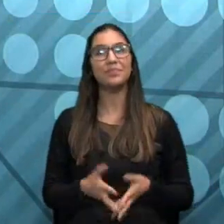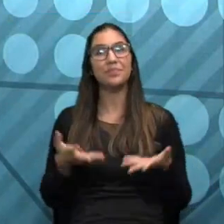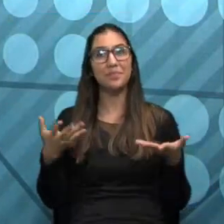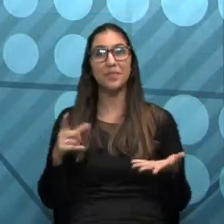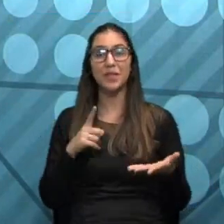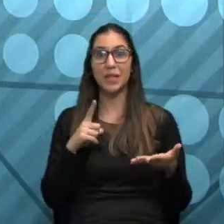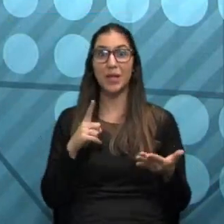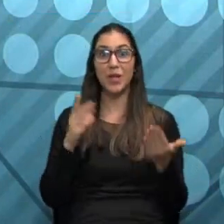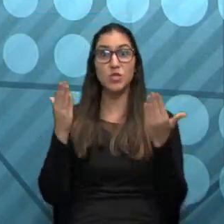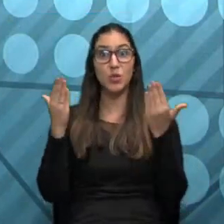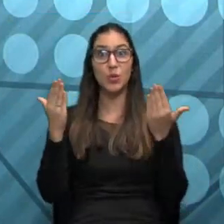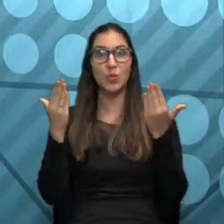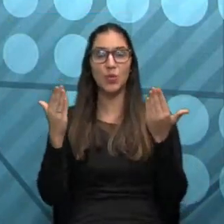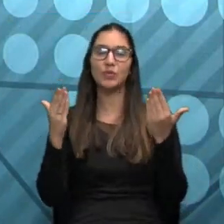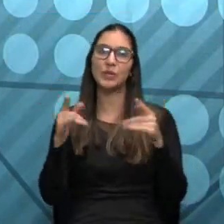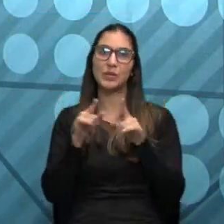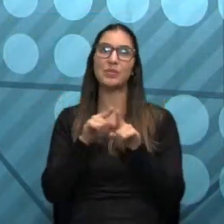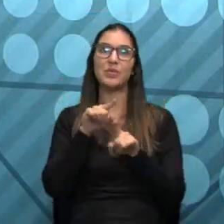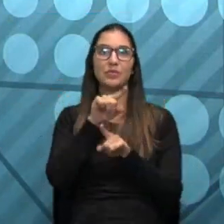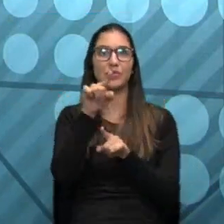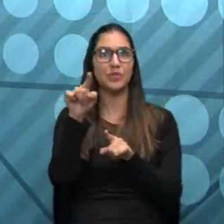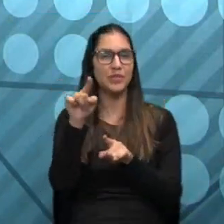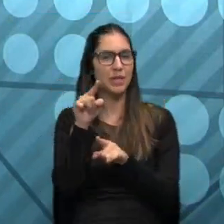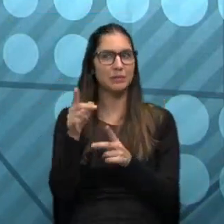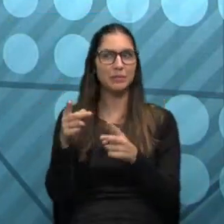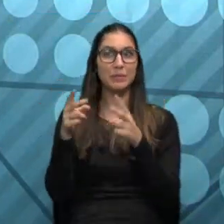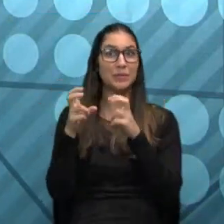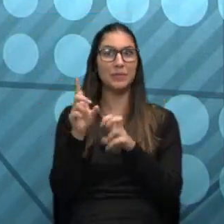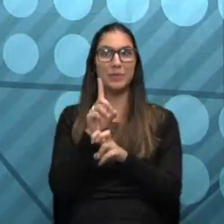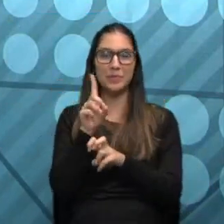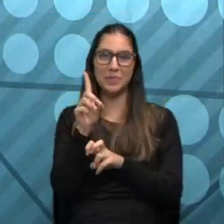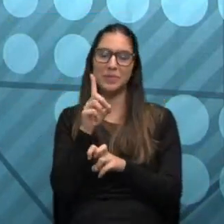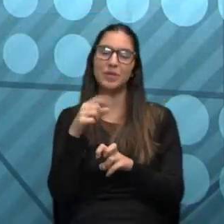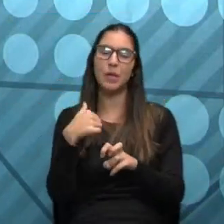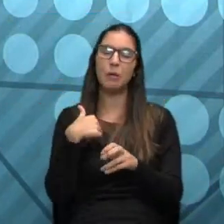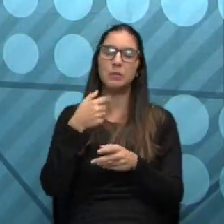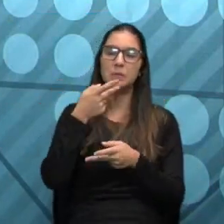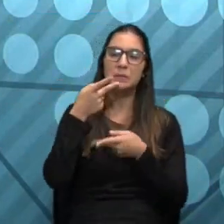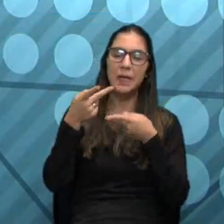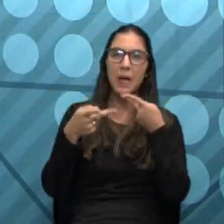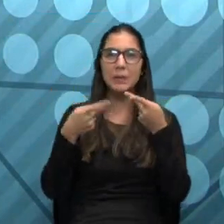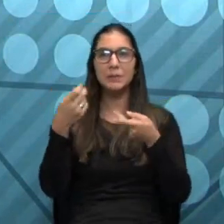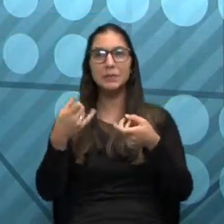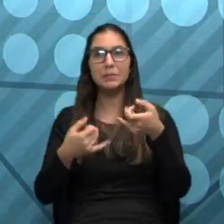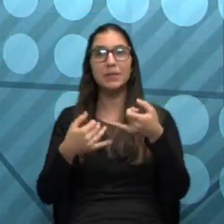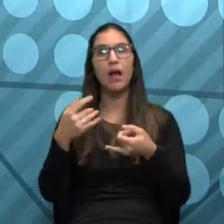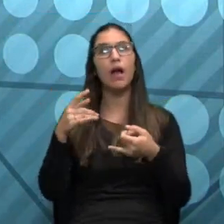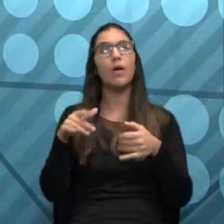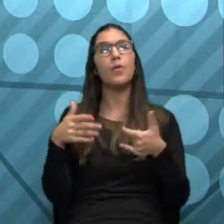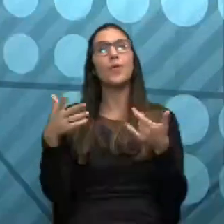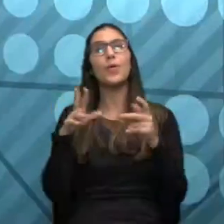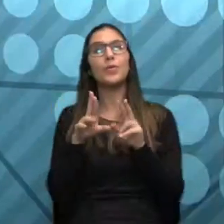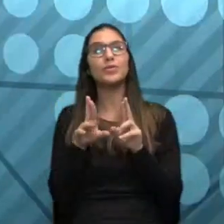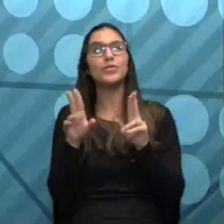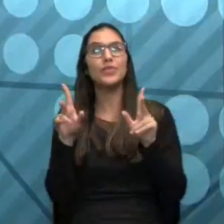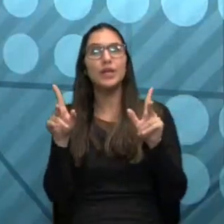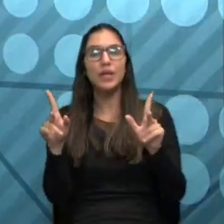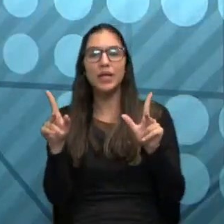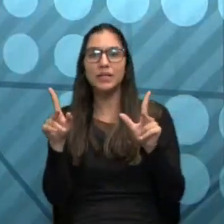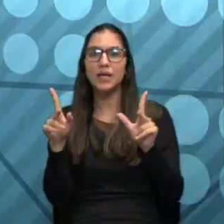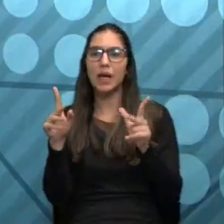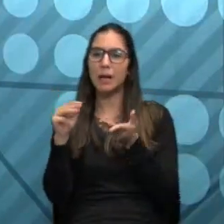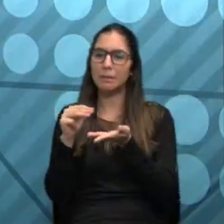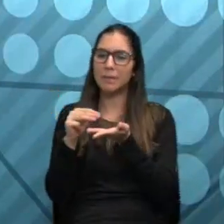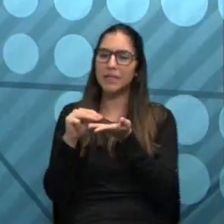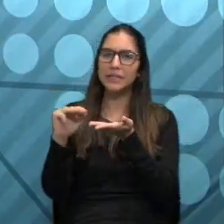Bom, uma dúvida que sempre surge também, que talvez você nem tenha reparado, conforme eu fui falando, é a diferença entre